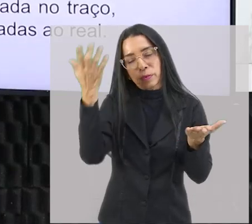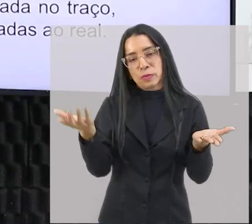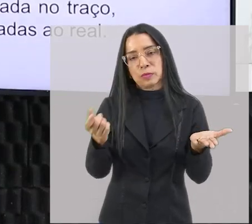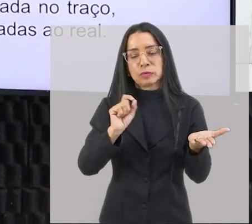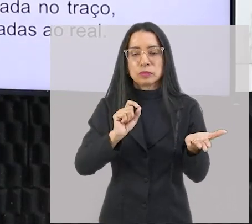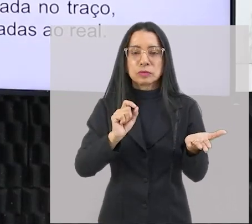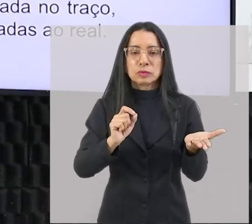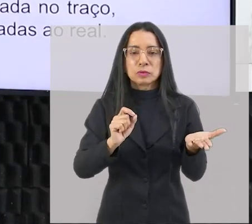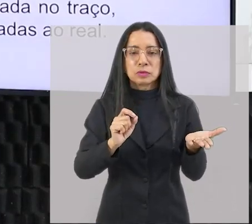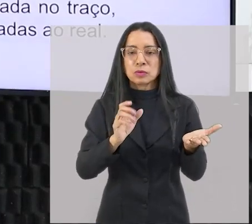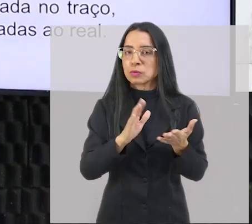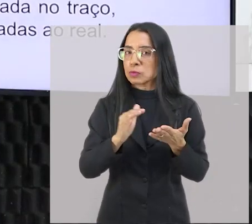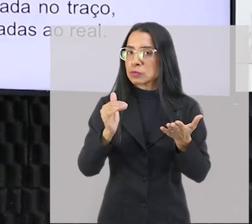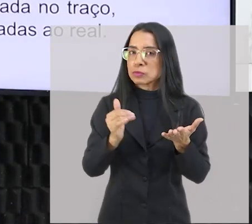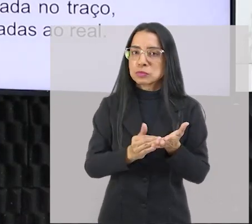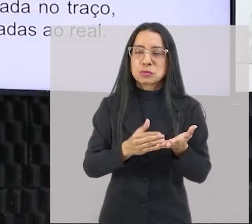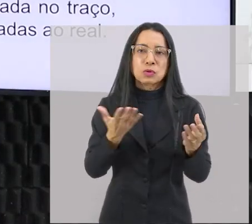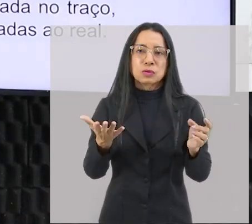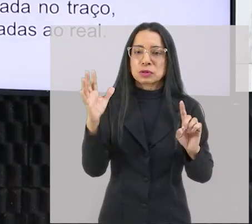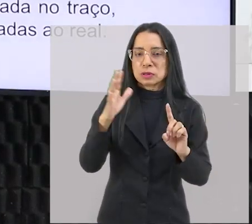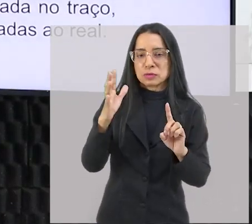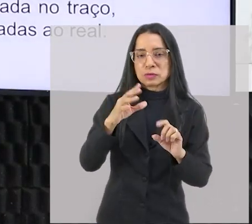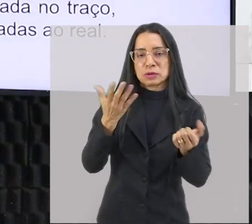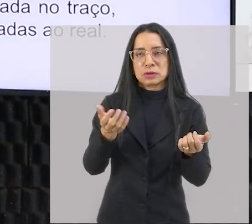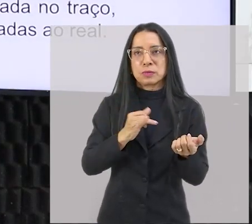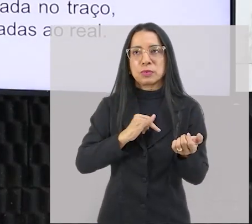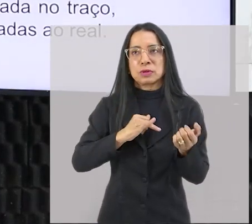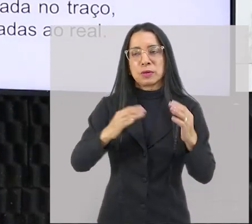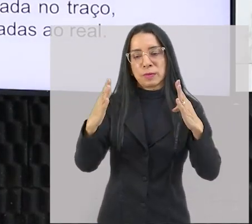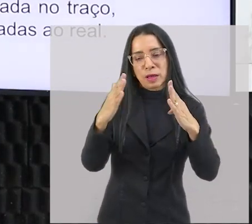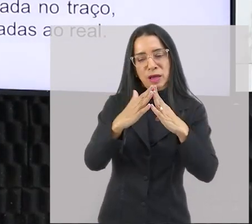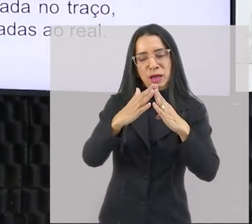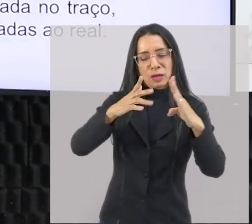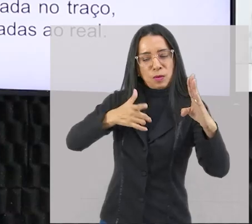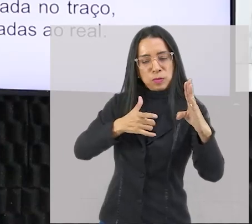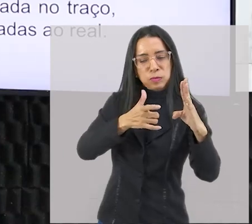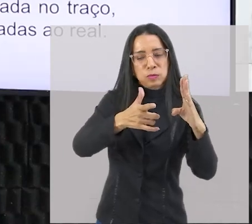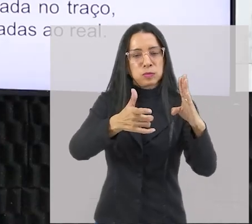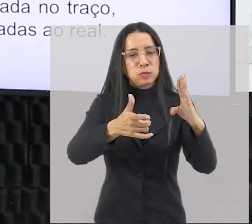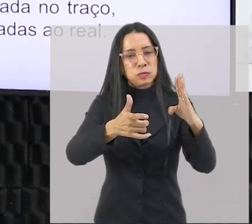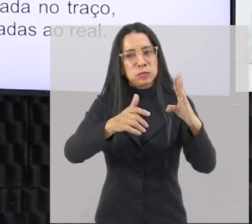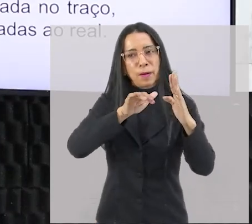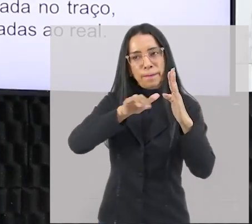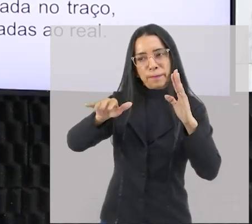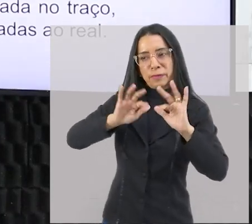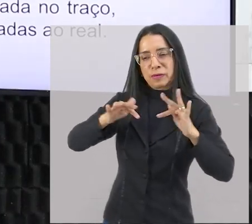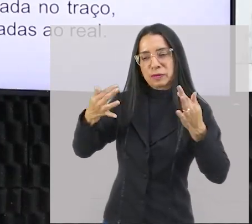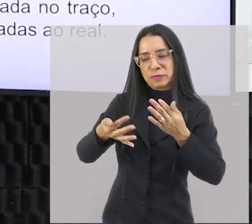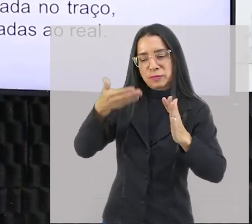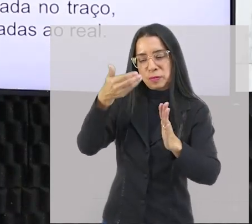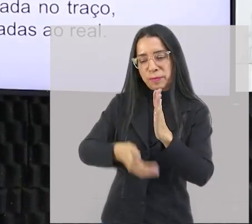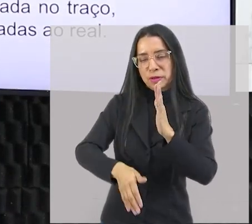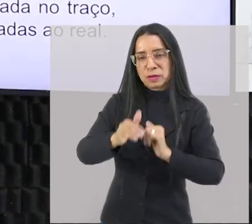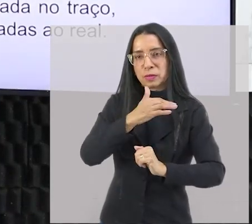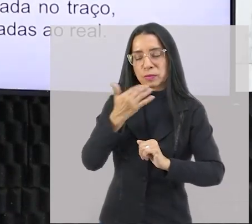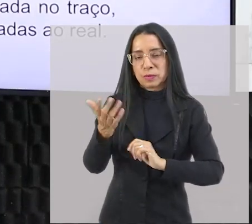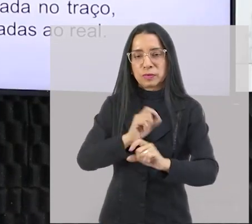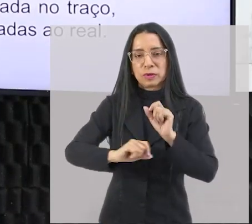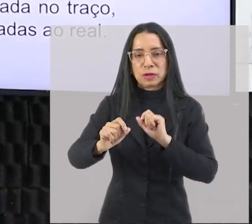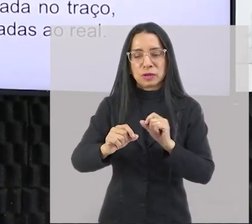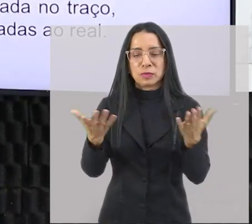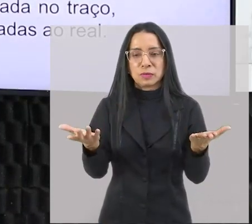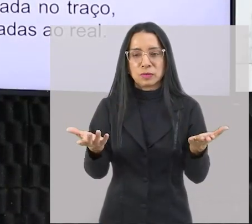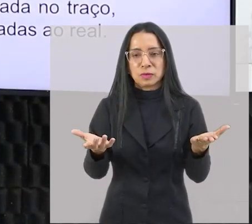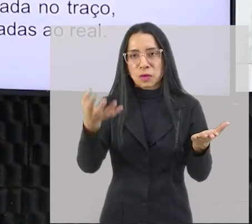psicologicamente, estão, com todas as consequências? A minha casa foi bombardeada, metade da minha família faleceu, foi morta durante um ataque, ninguém tinha culpa